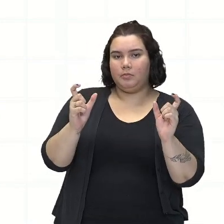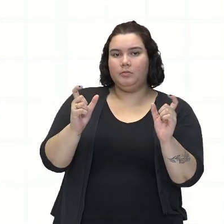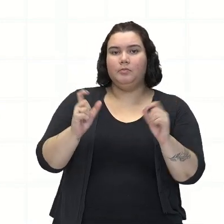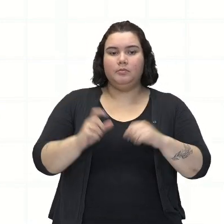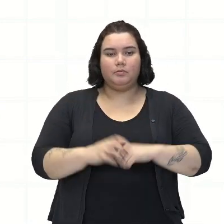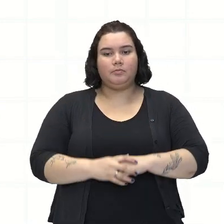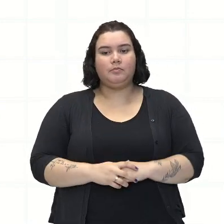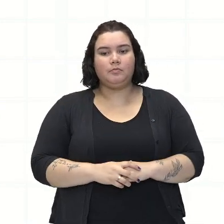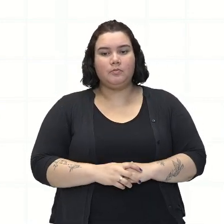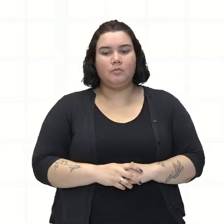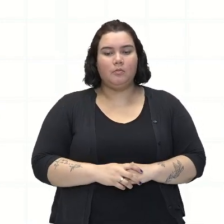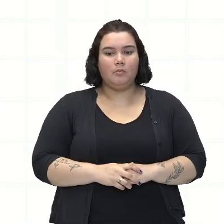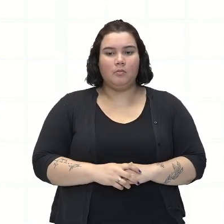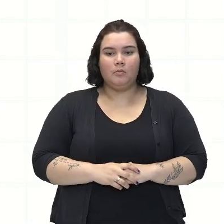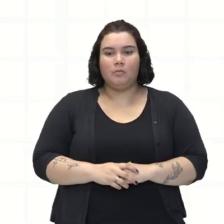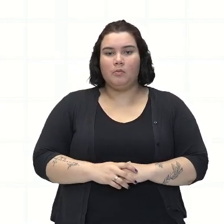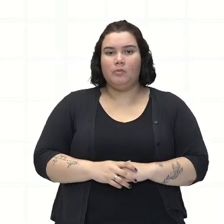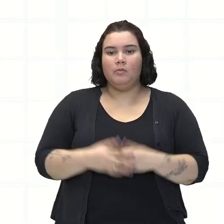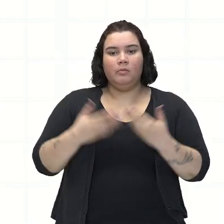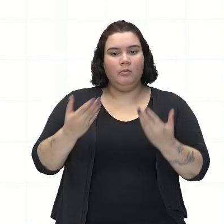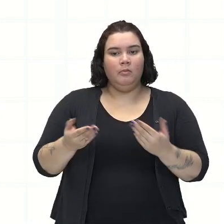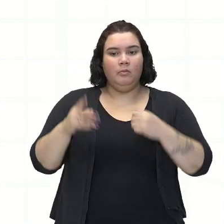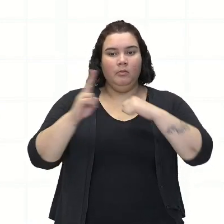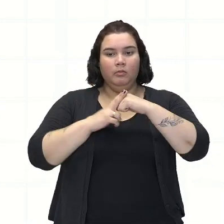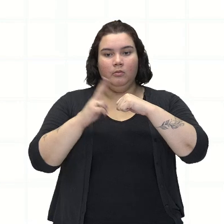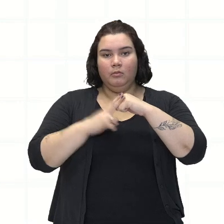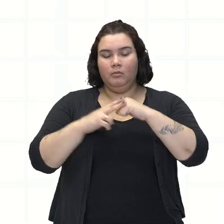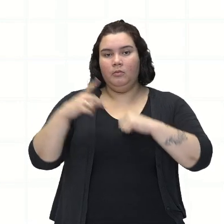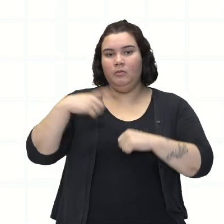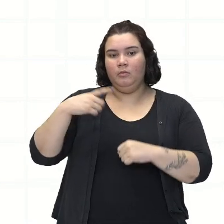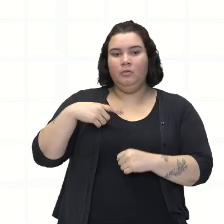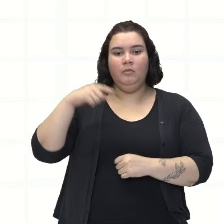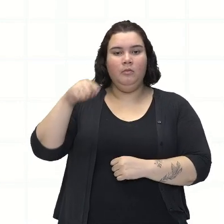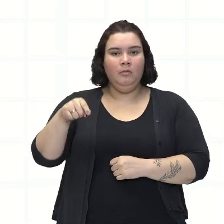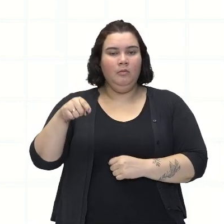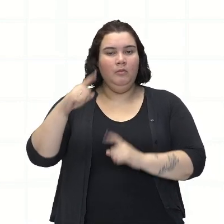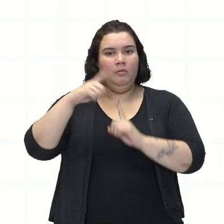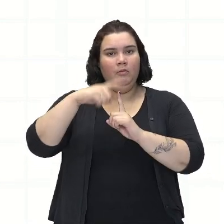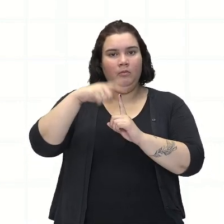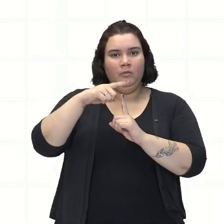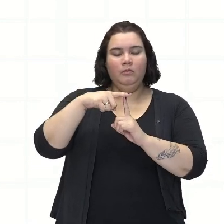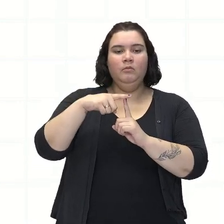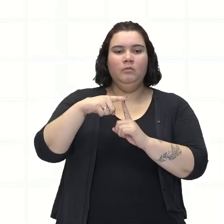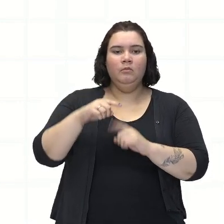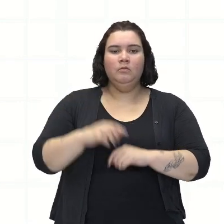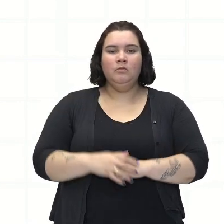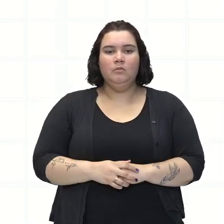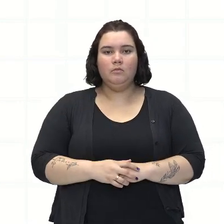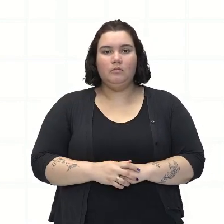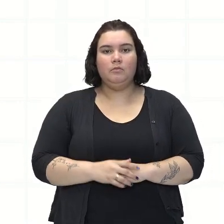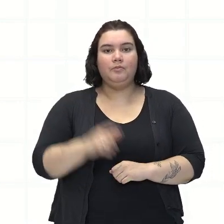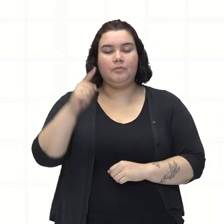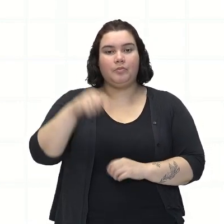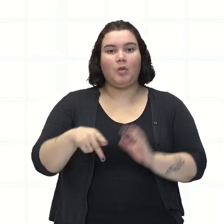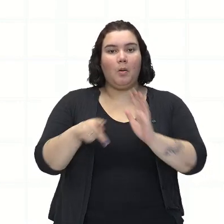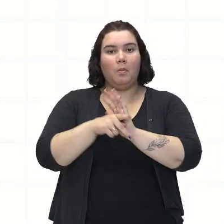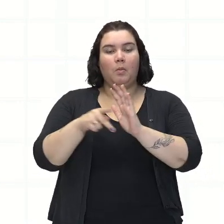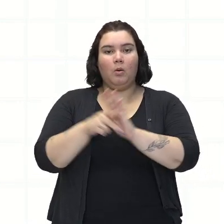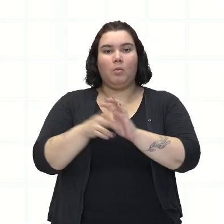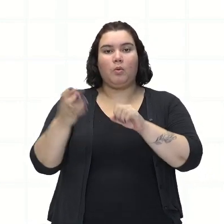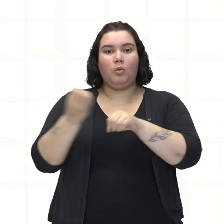está conjugado e o outro, na forma do infinitivo, uma locução verbal. E o verbo principal